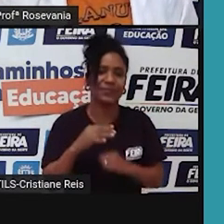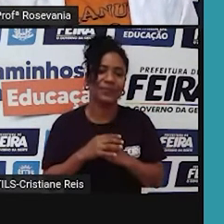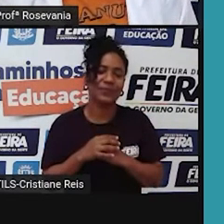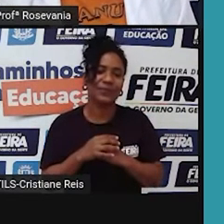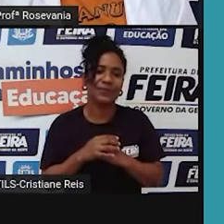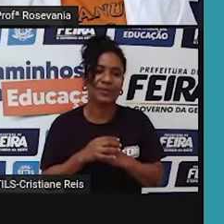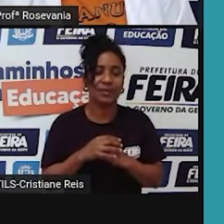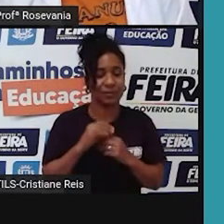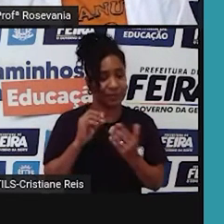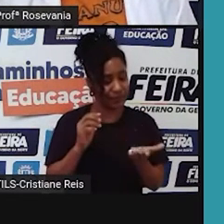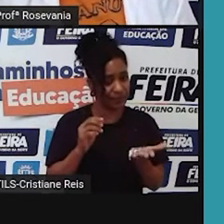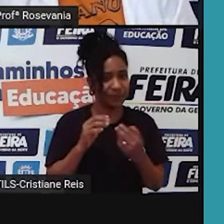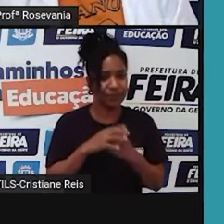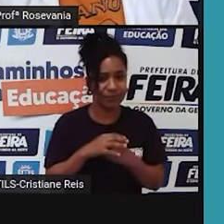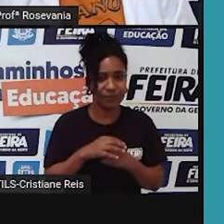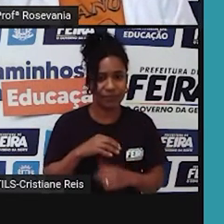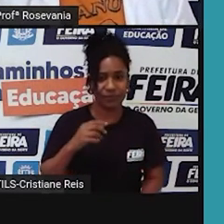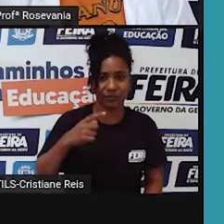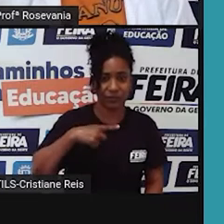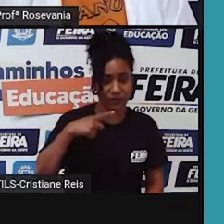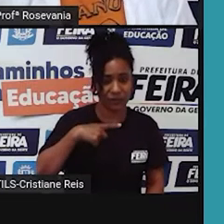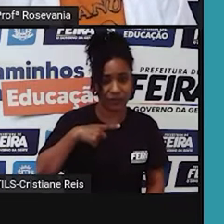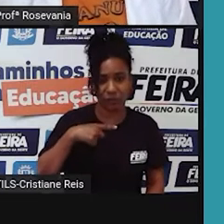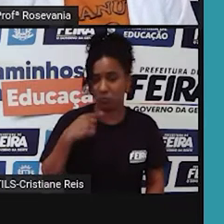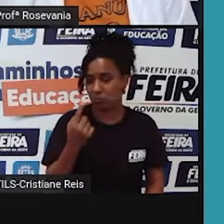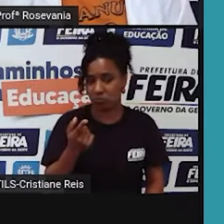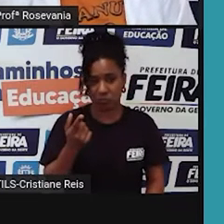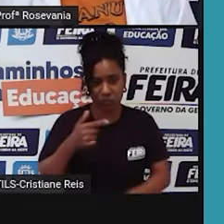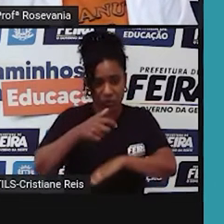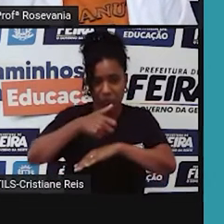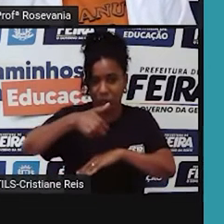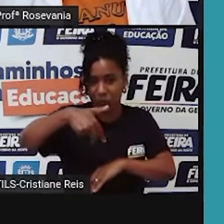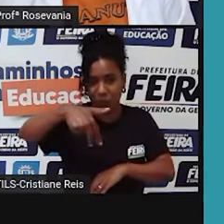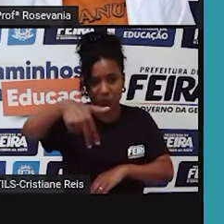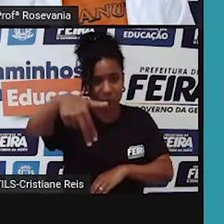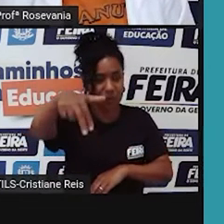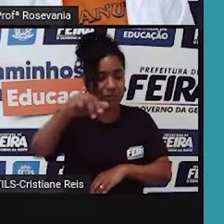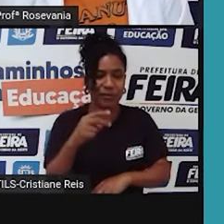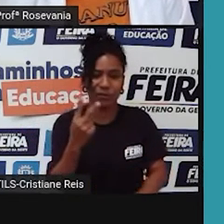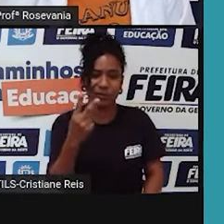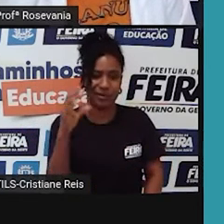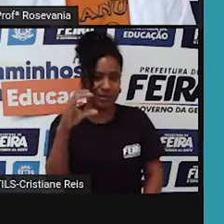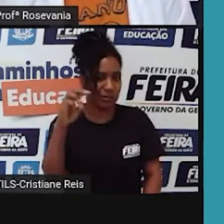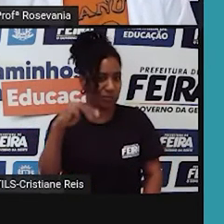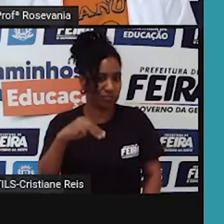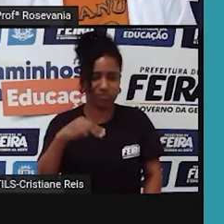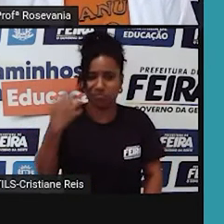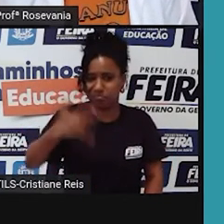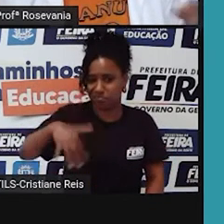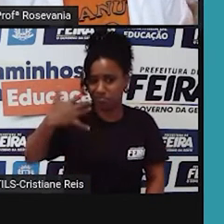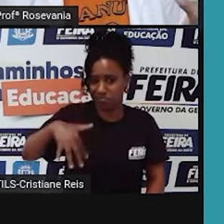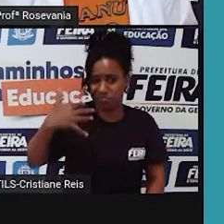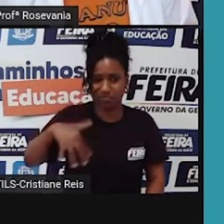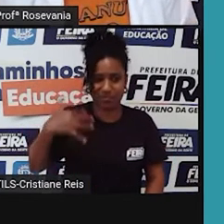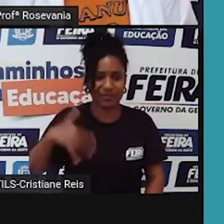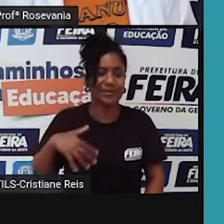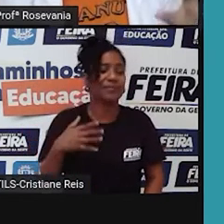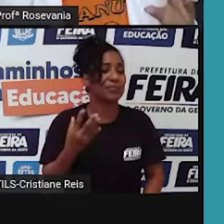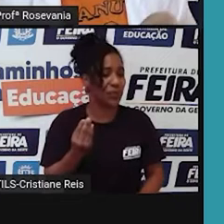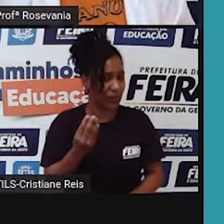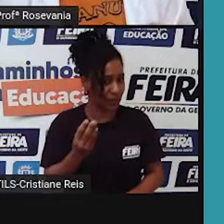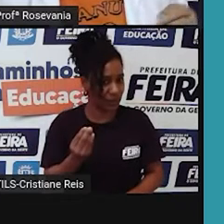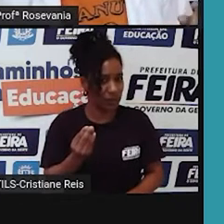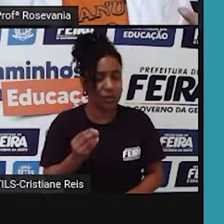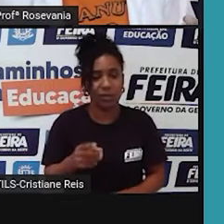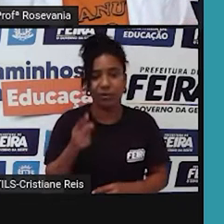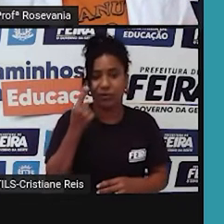né, embora dizer assim, né, 12 já foi 1 milhão de centímetros, e assim sucessivamente, né? Então, eu espero só que vocês, na